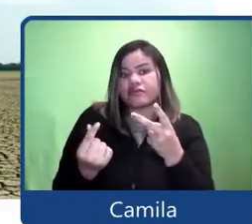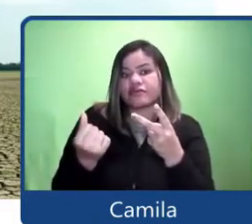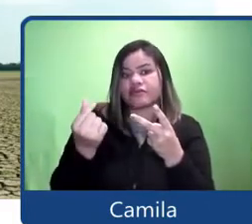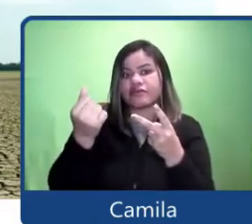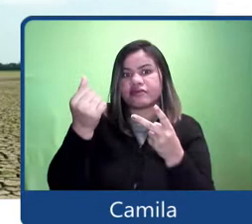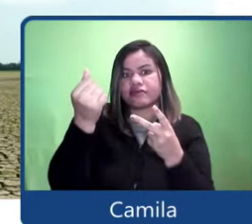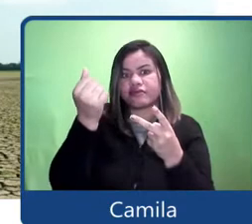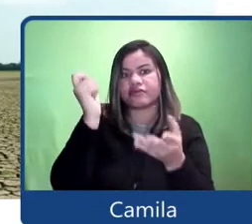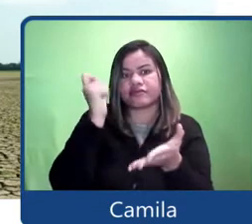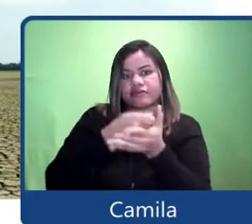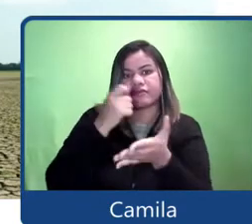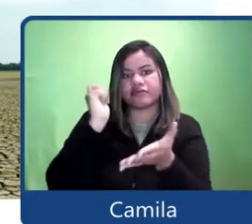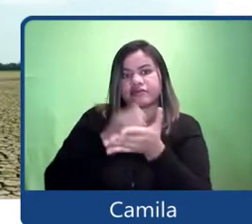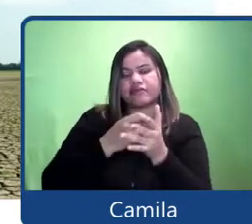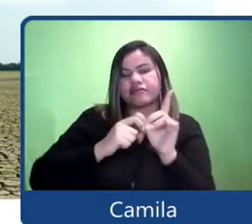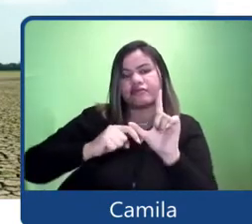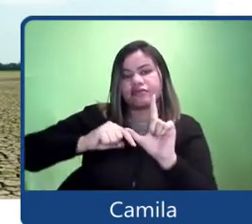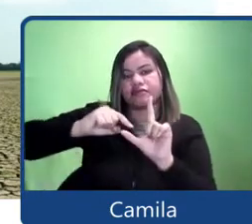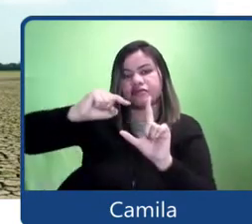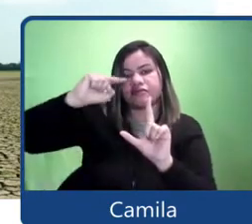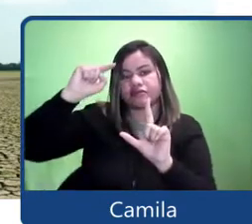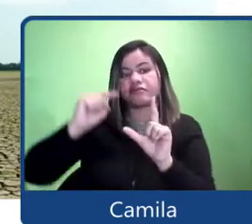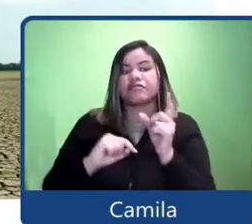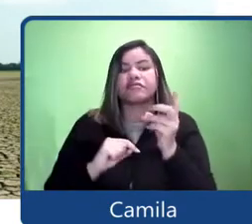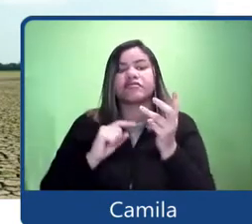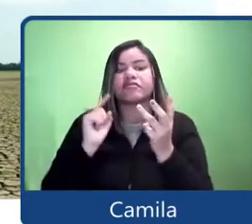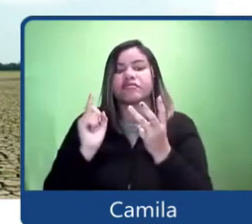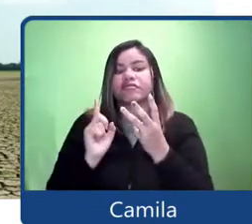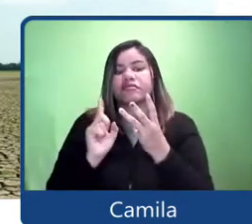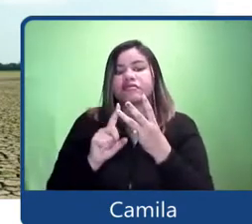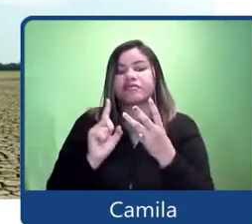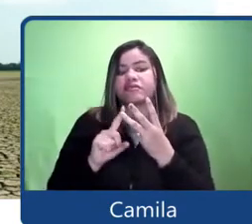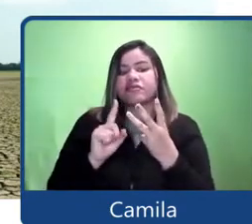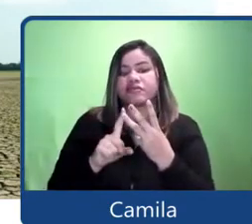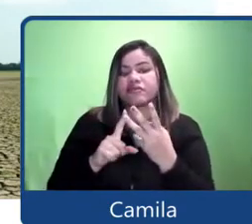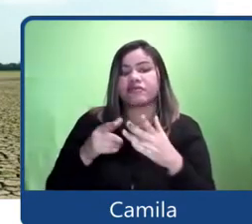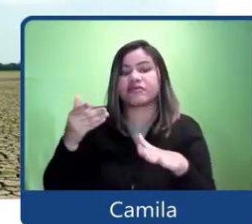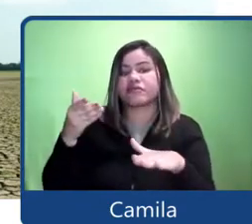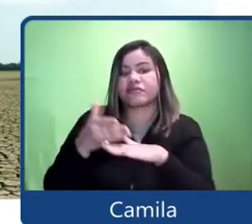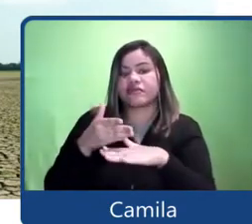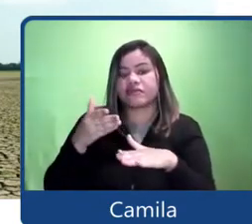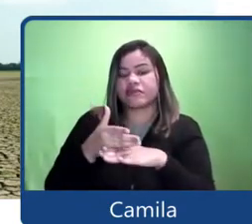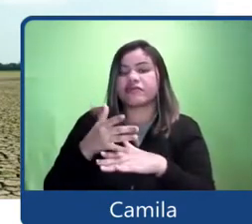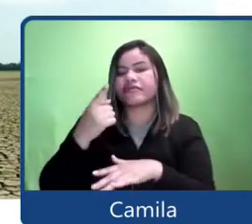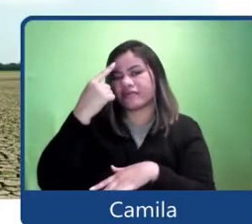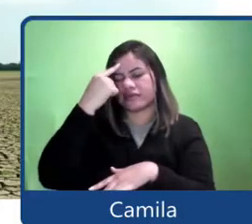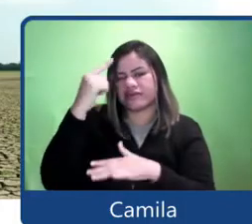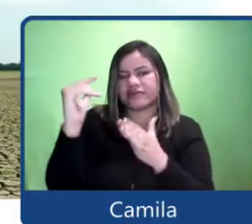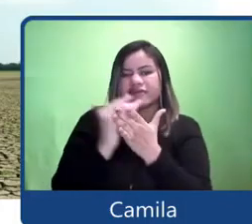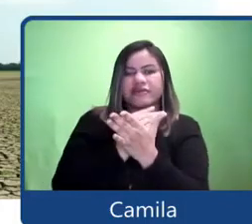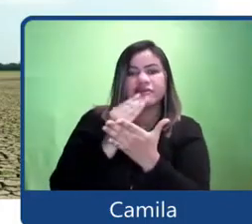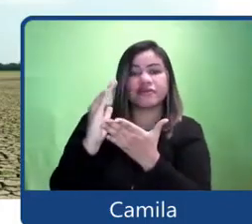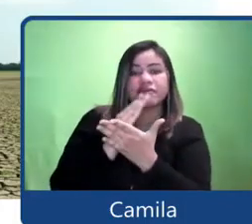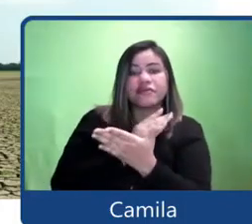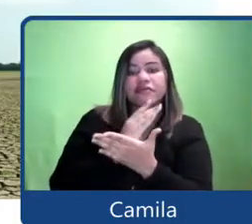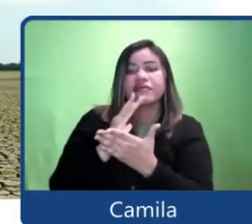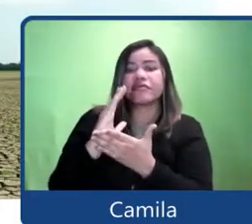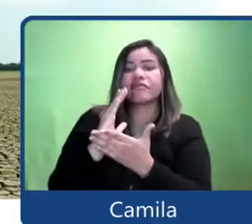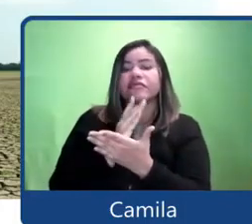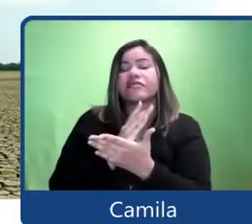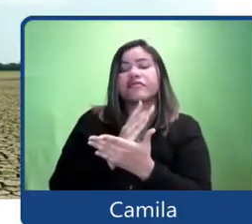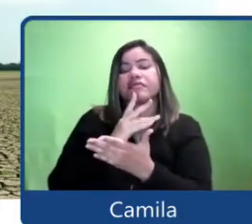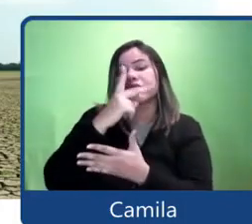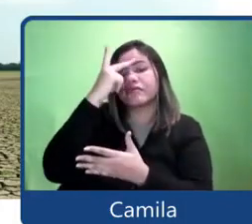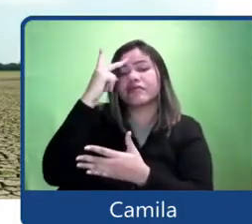a ter aumento nos preços. E se já é difícil para uma parte, né, da população humana ter acesso a esses